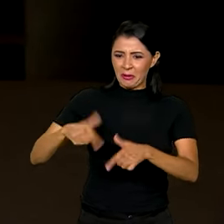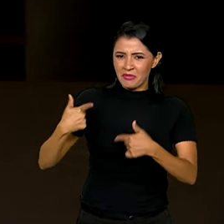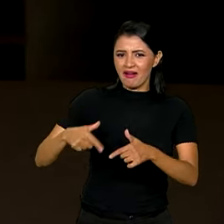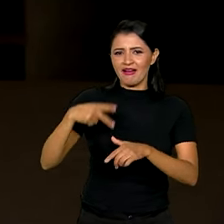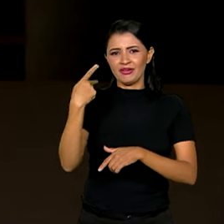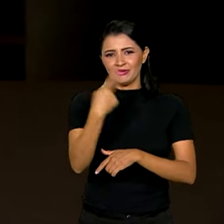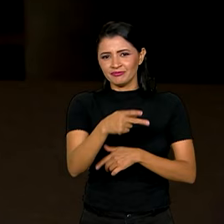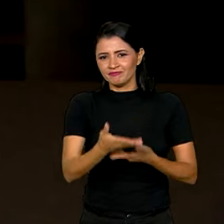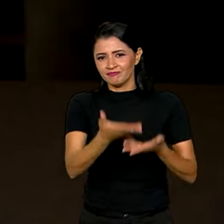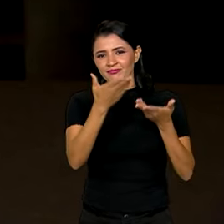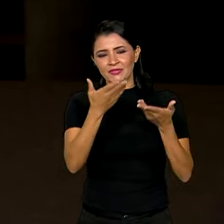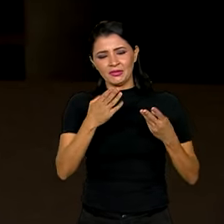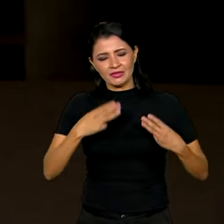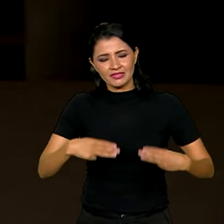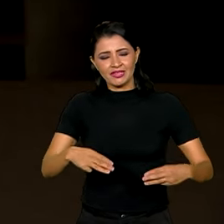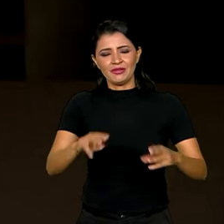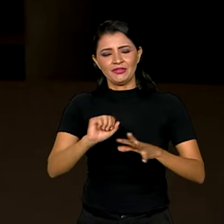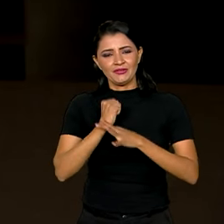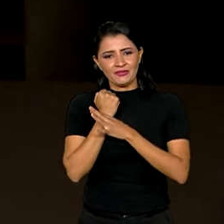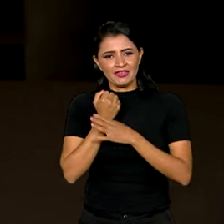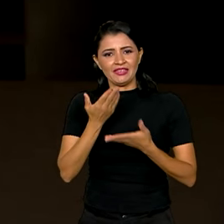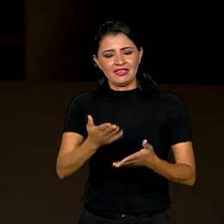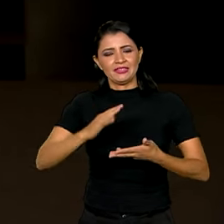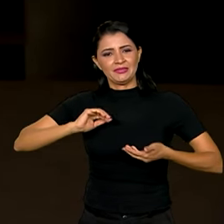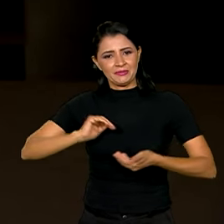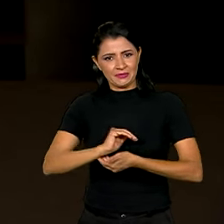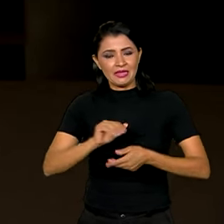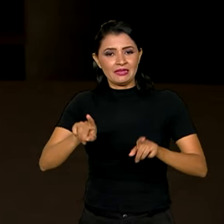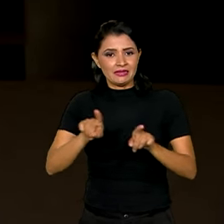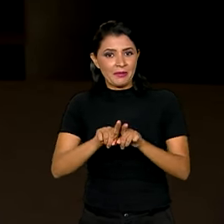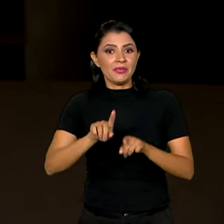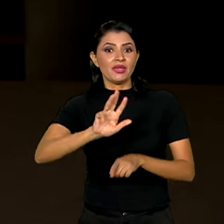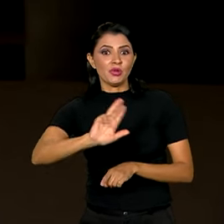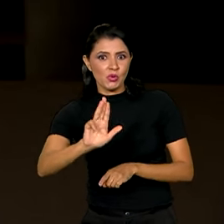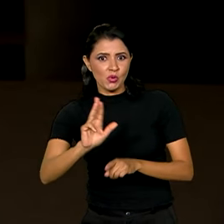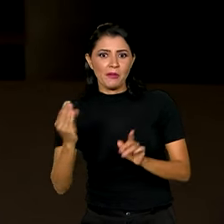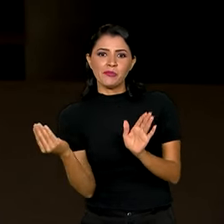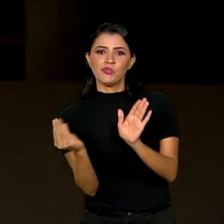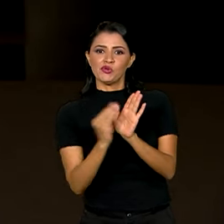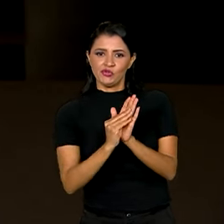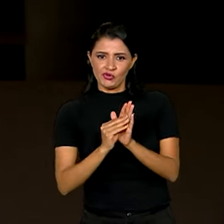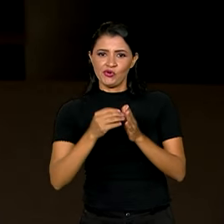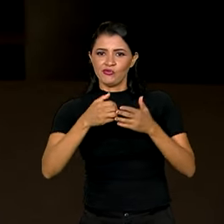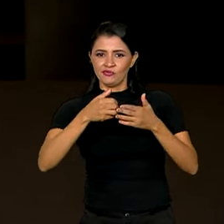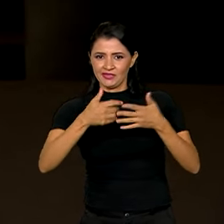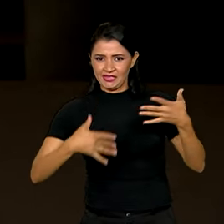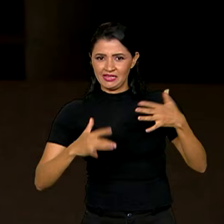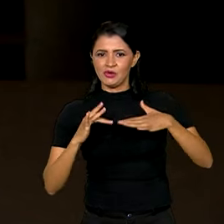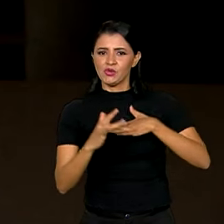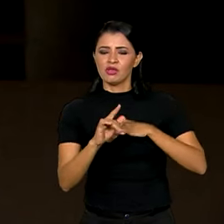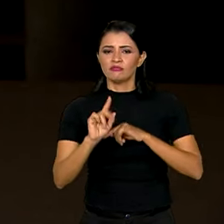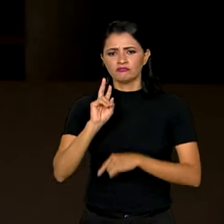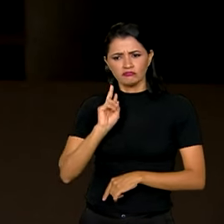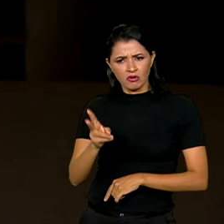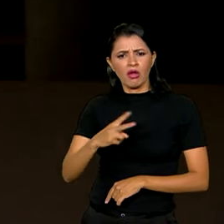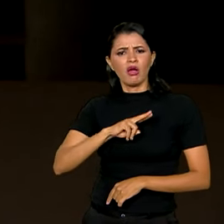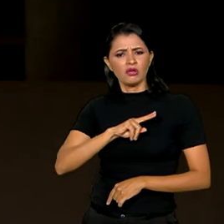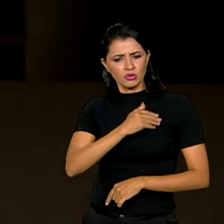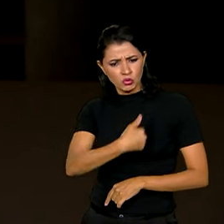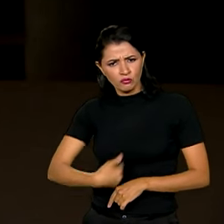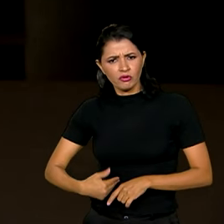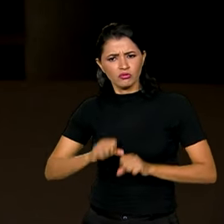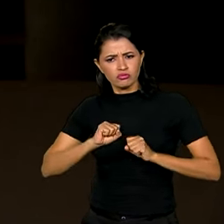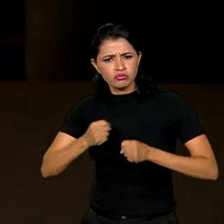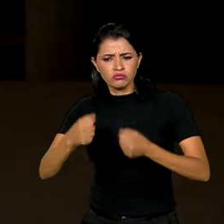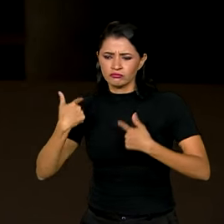Defesa, Itamaraty e Força Aérea Brasileira. Pelas redes sociais, Lula postou que o governo vai continuar trabalhando até